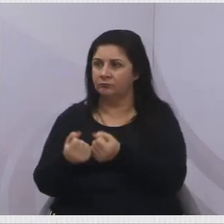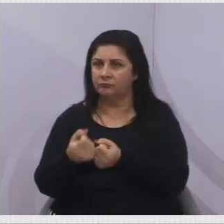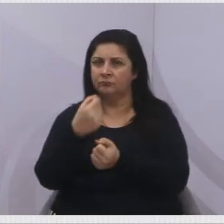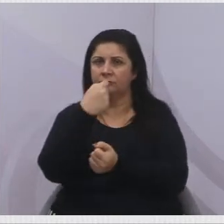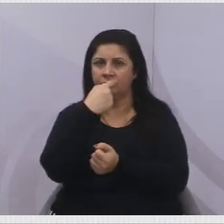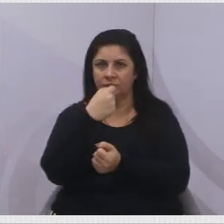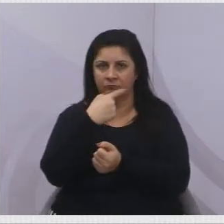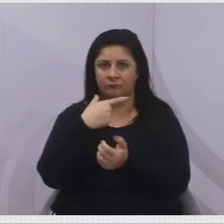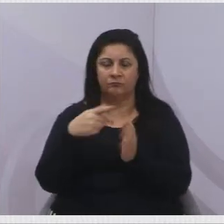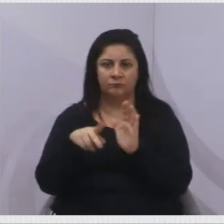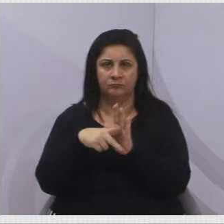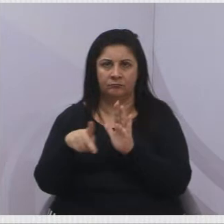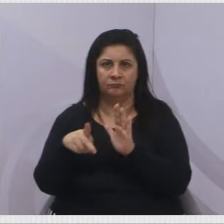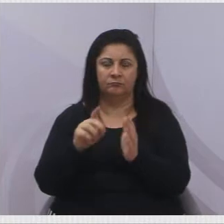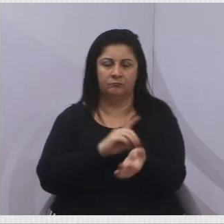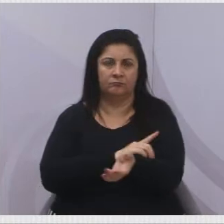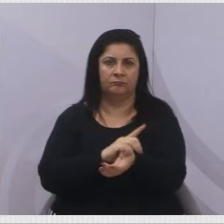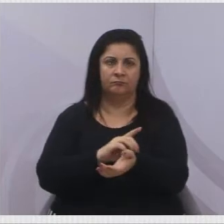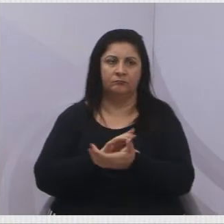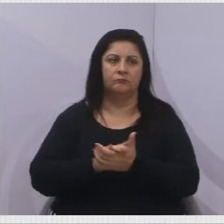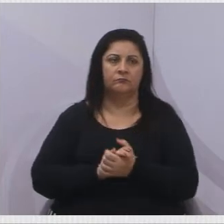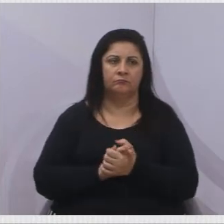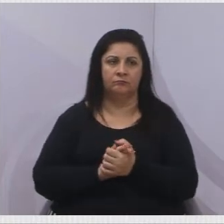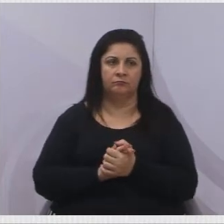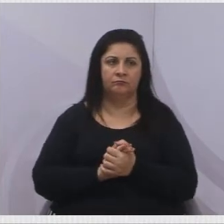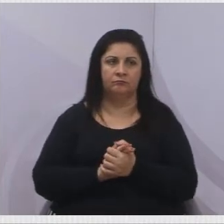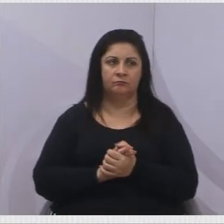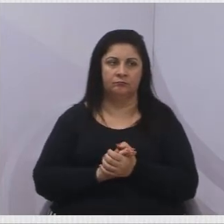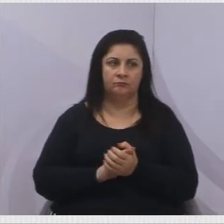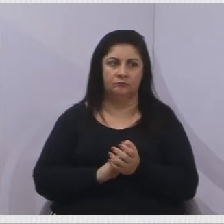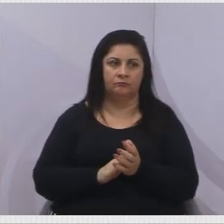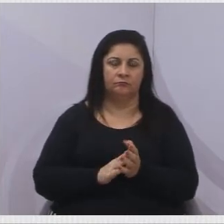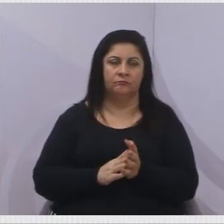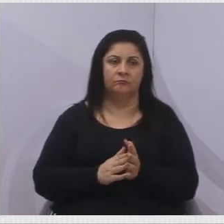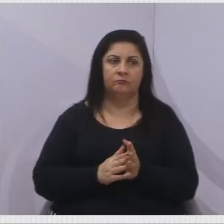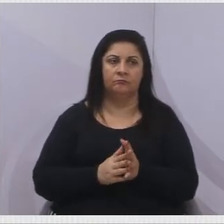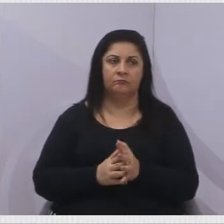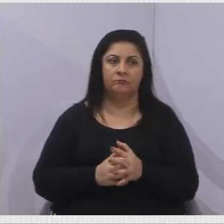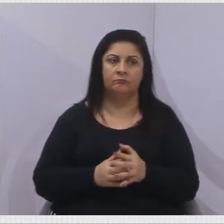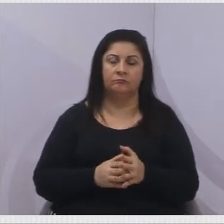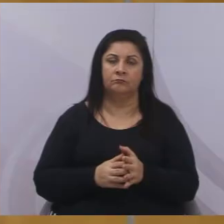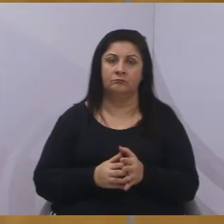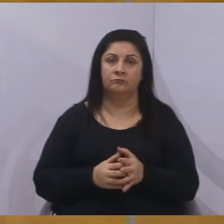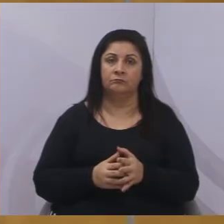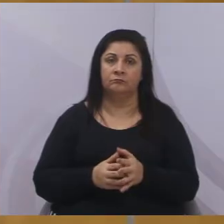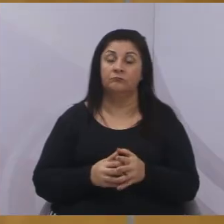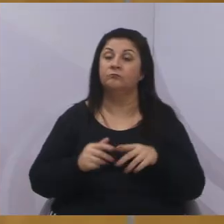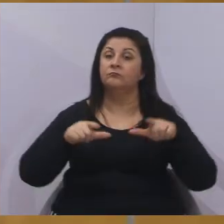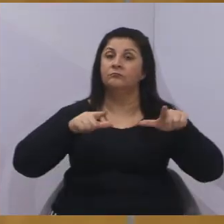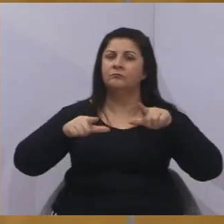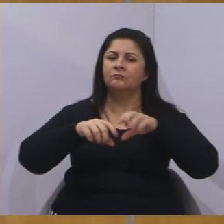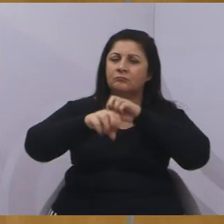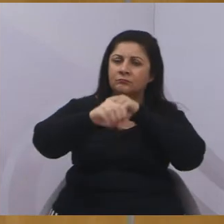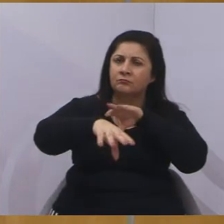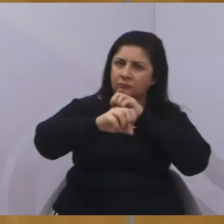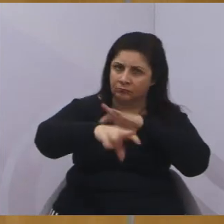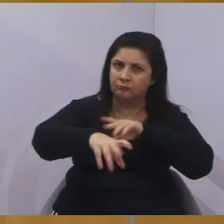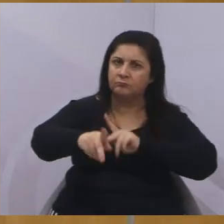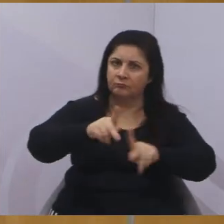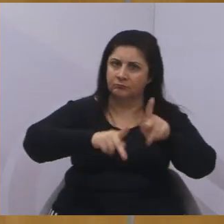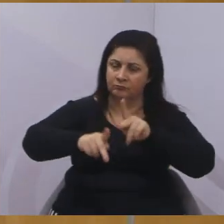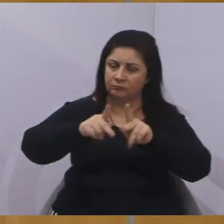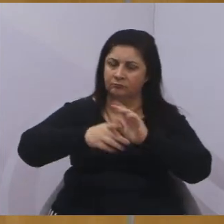1.167 dispensações de insulina Lantus. Dentre as ações